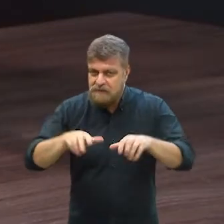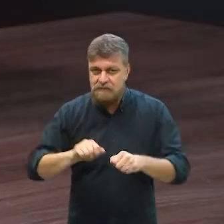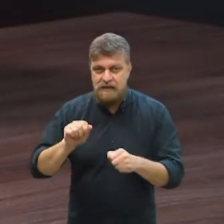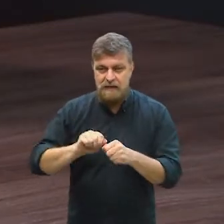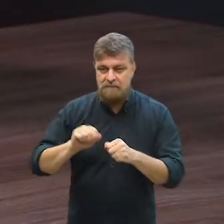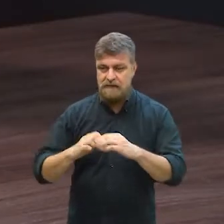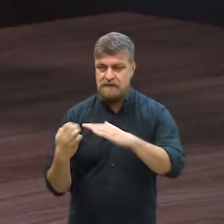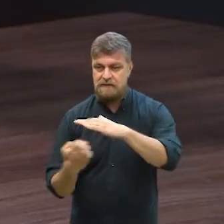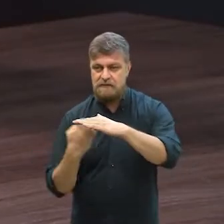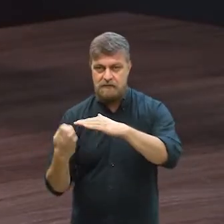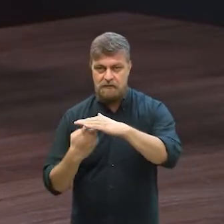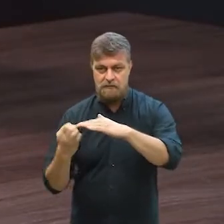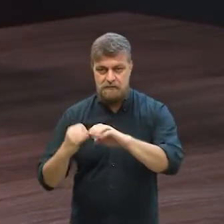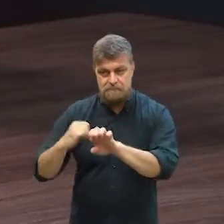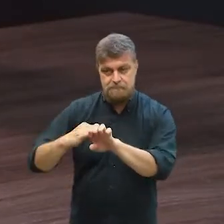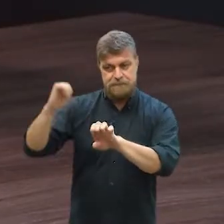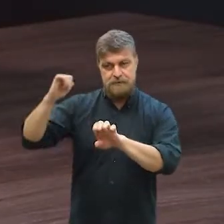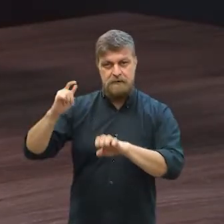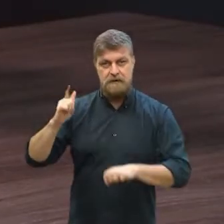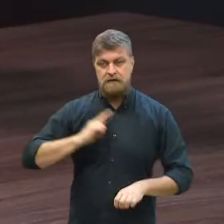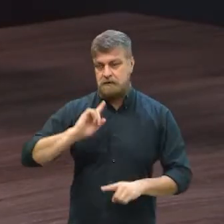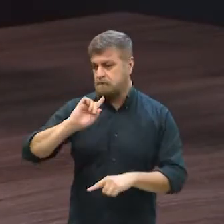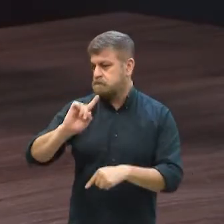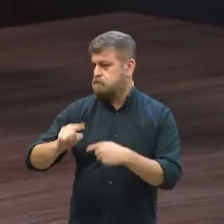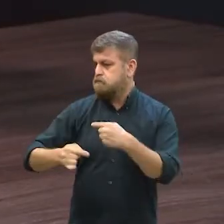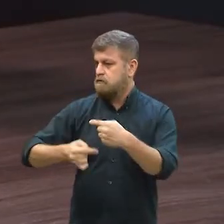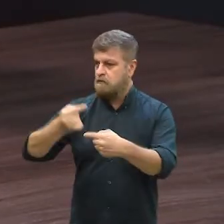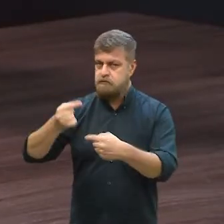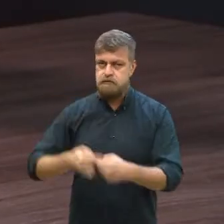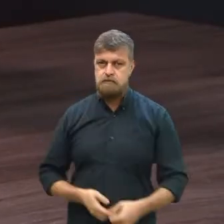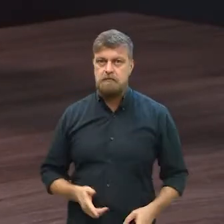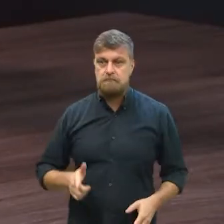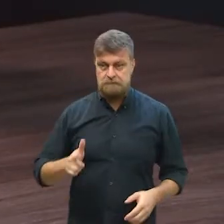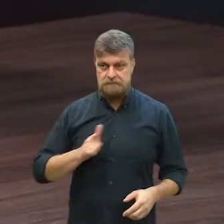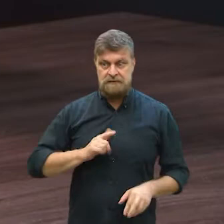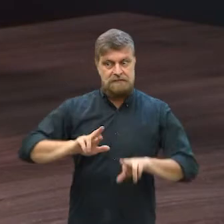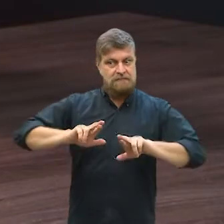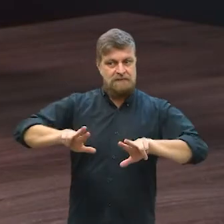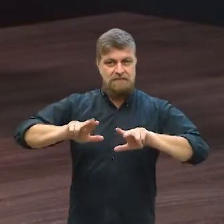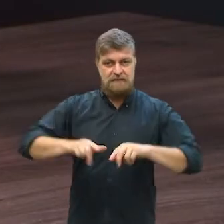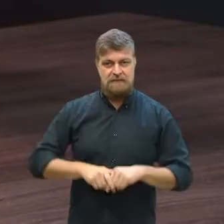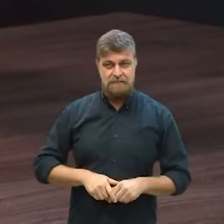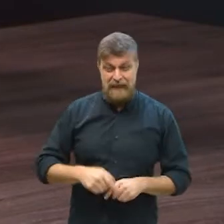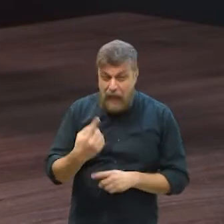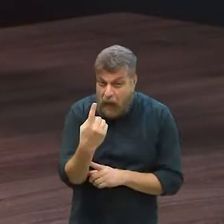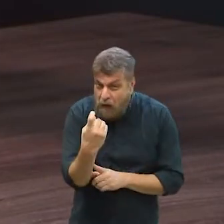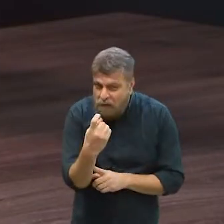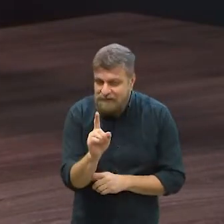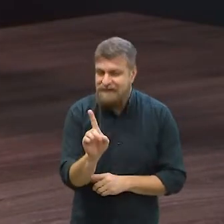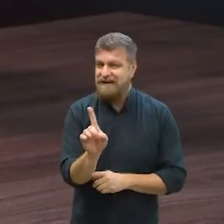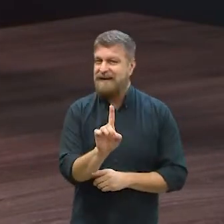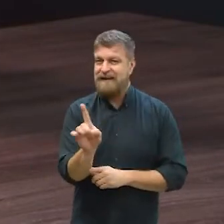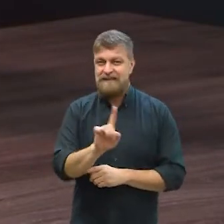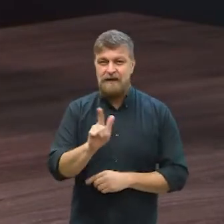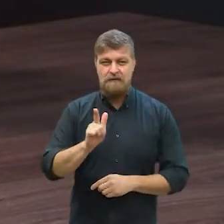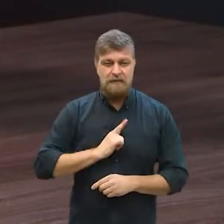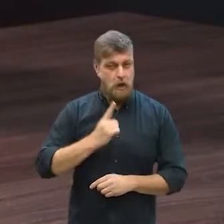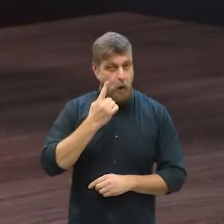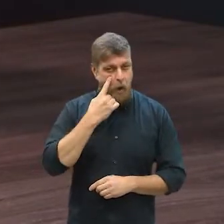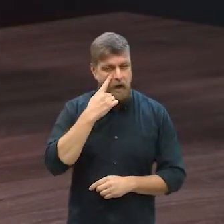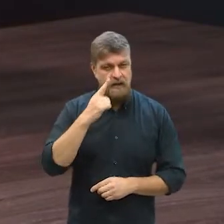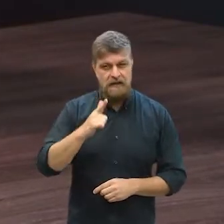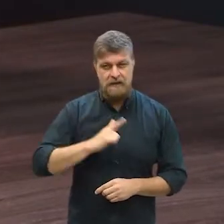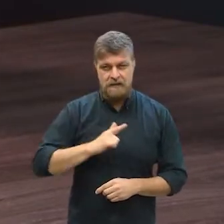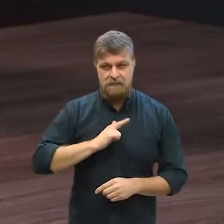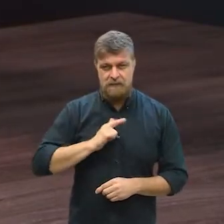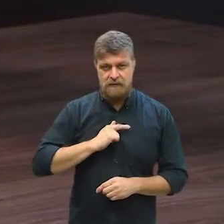pandemia, abriu seu negócio e tem tido um sucesso bem fora da curva. Mas ela não é o único caso não, porque olha